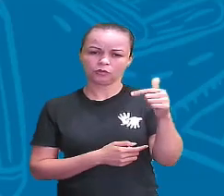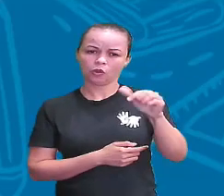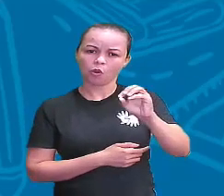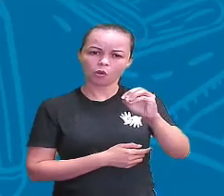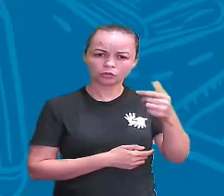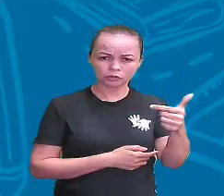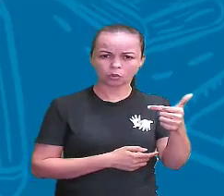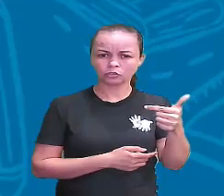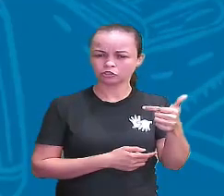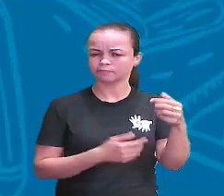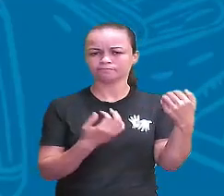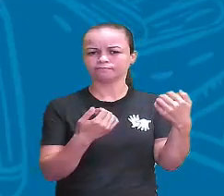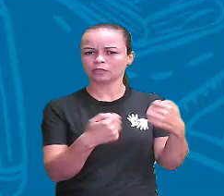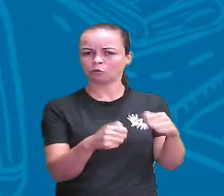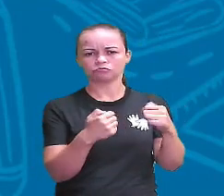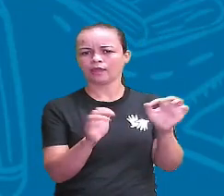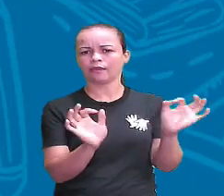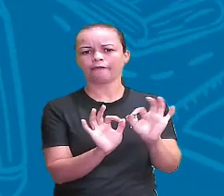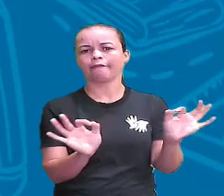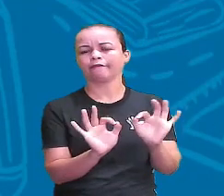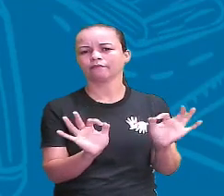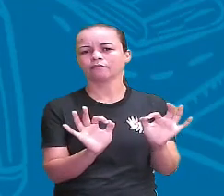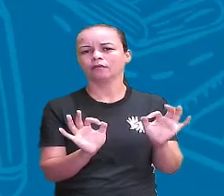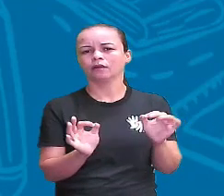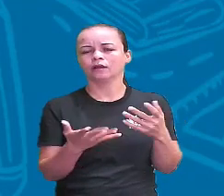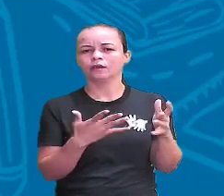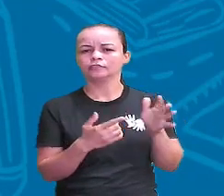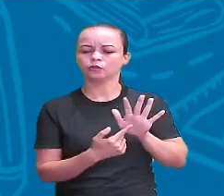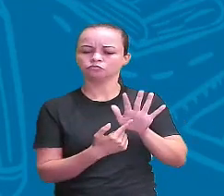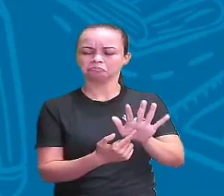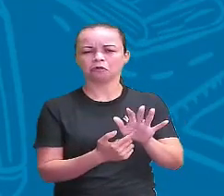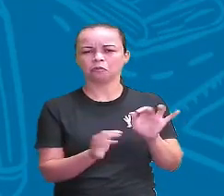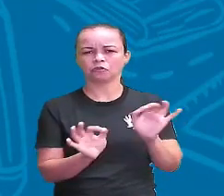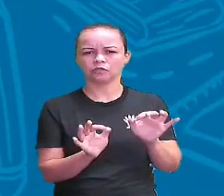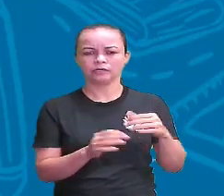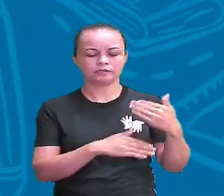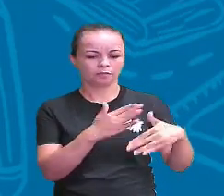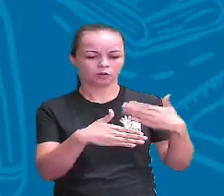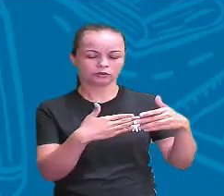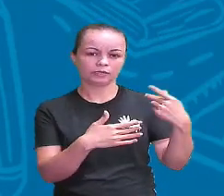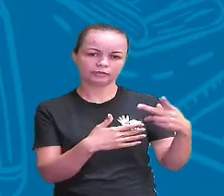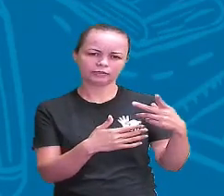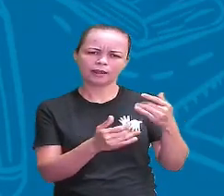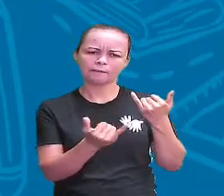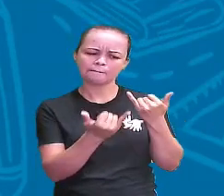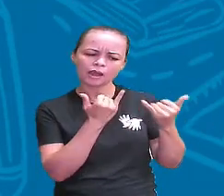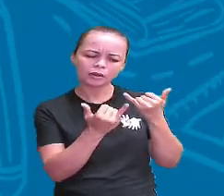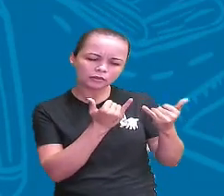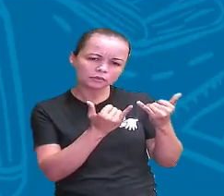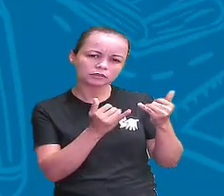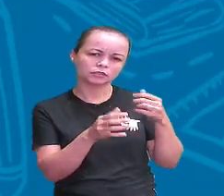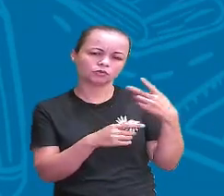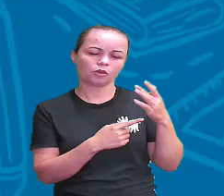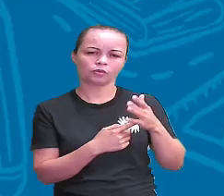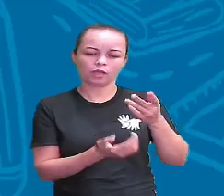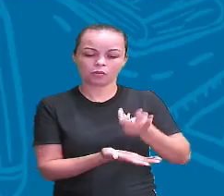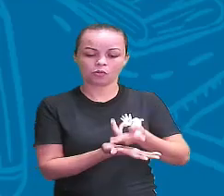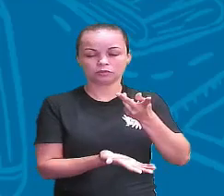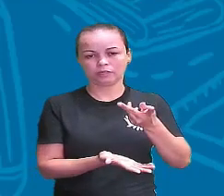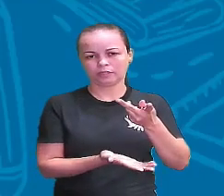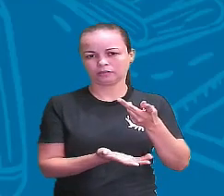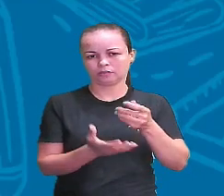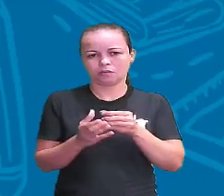Isso mesmo que você ouviu, não tem a presença de oxigênio. Por isso que tem esse processo, ele é semelhante ao que ocorre, por exemplo,